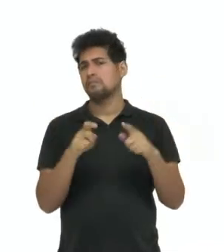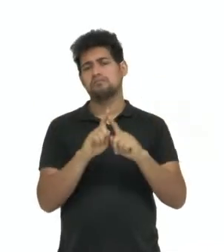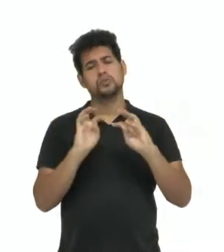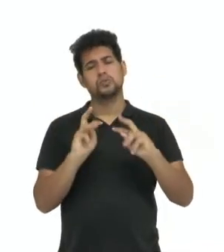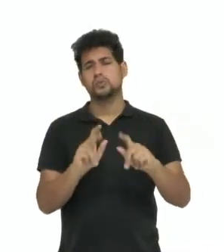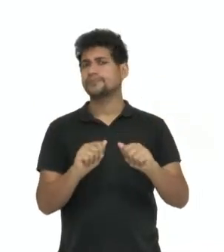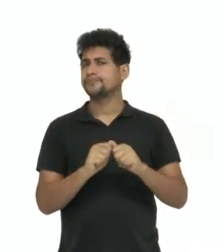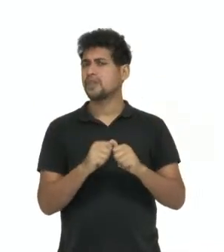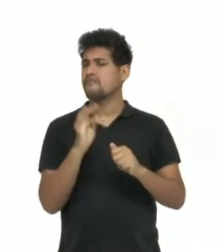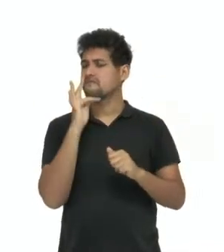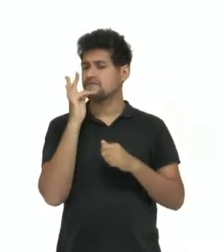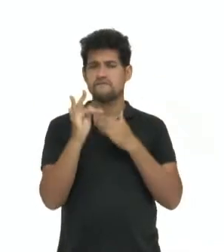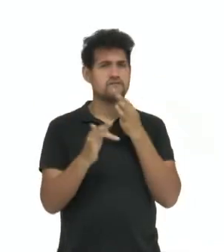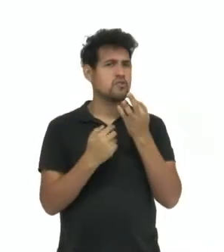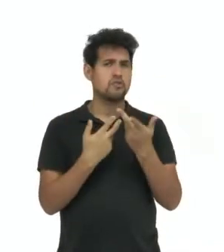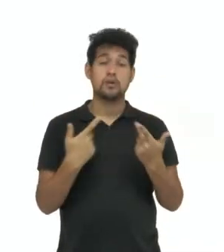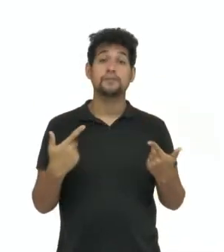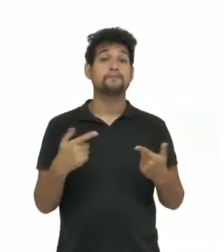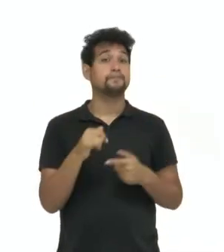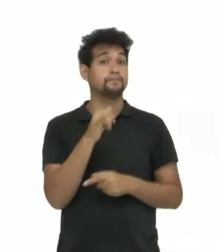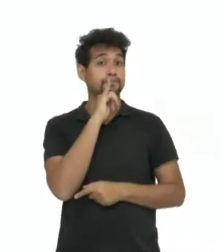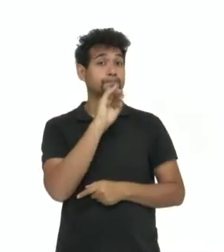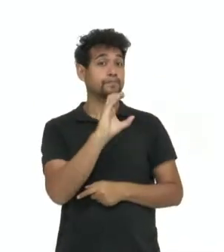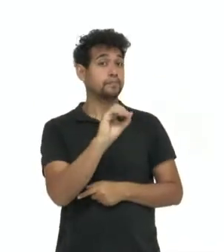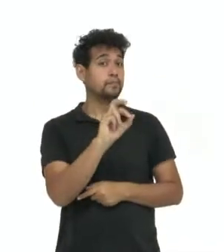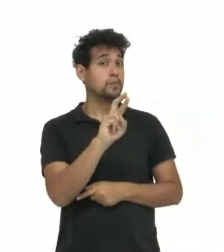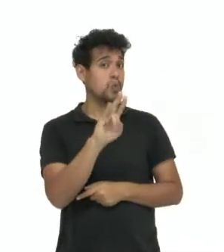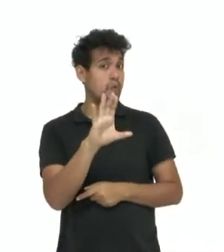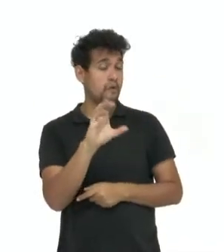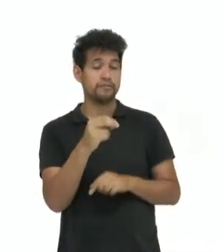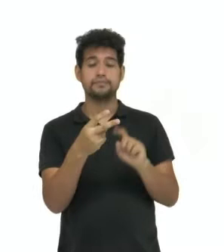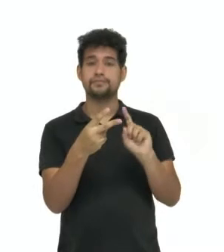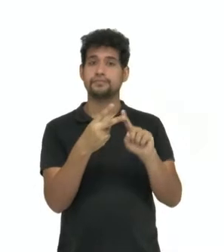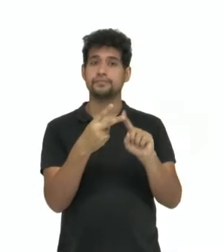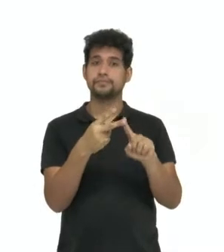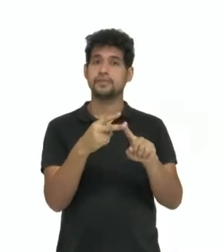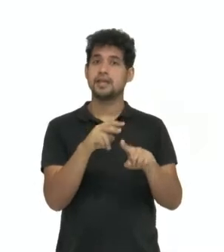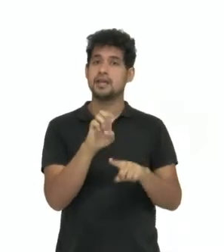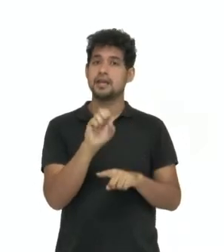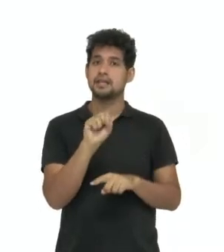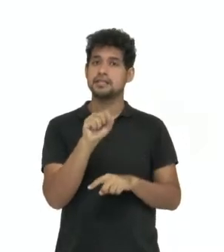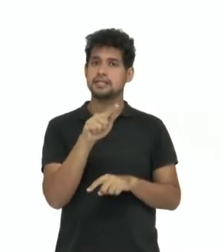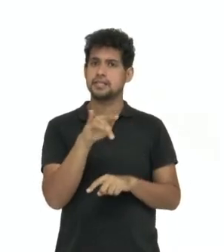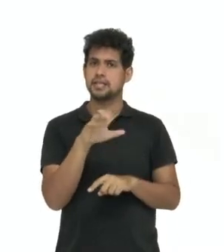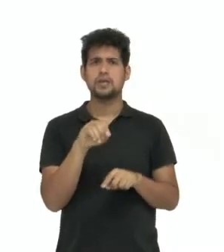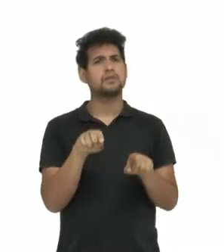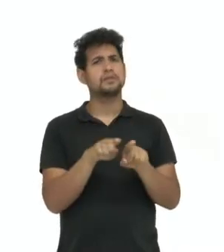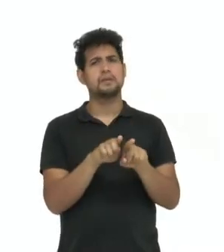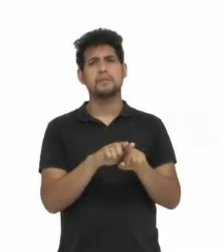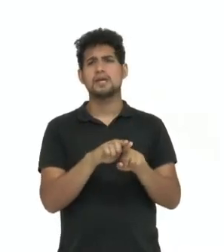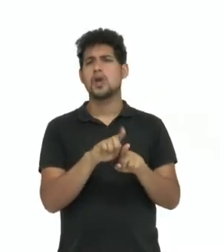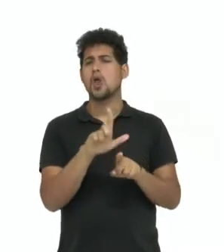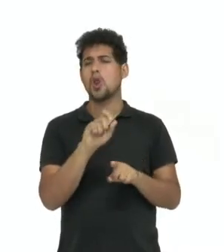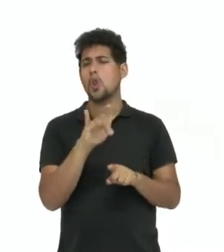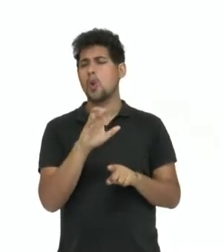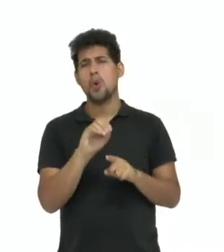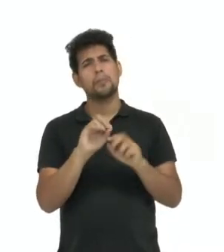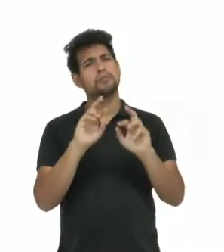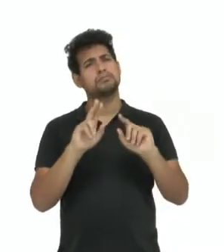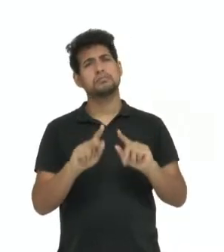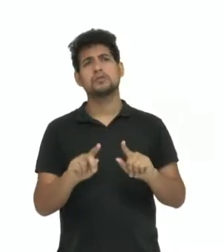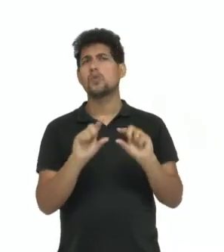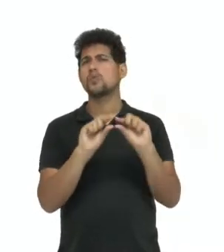Alguns exemplos: o corvo, o esquilo, o lobo-guará, o morcego,